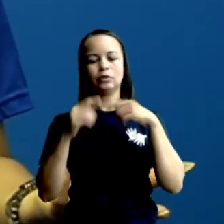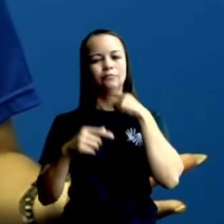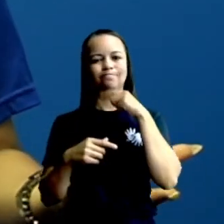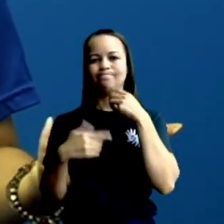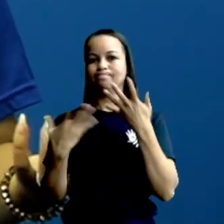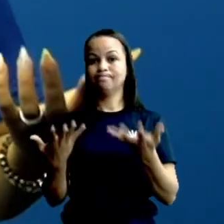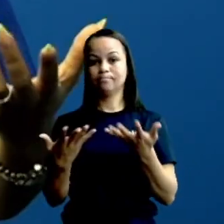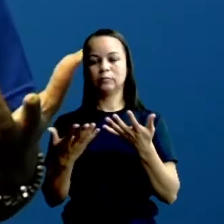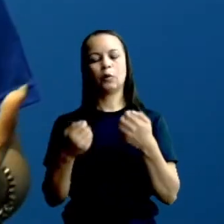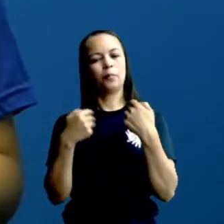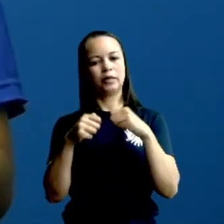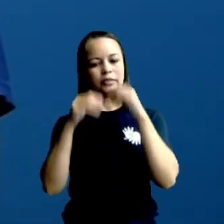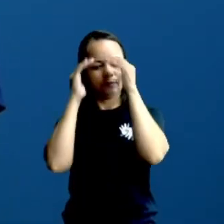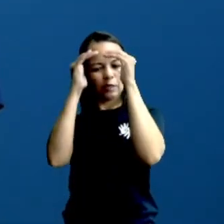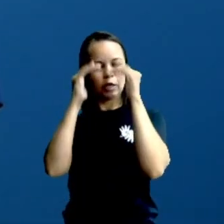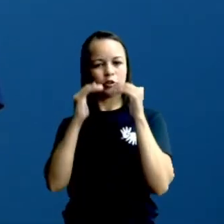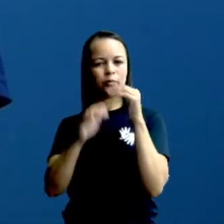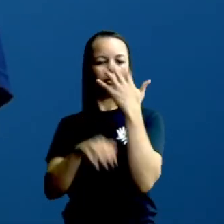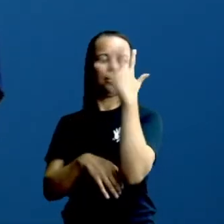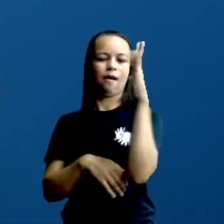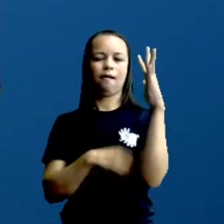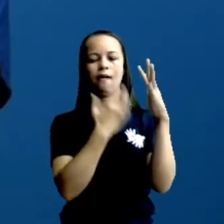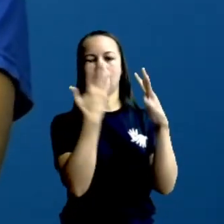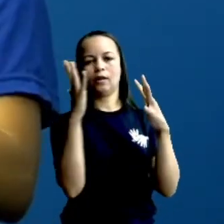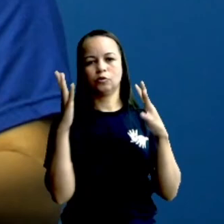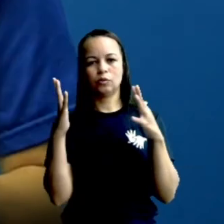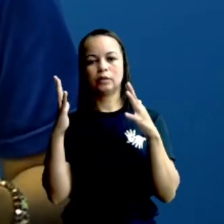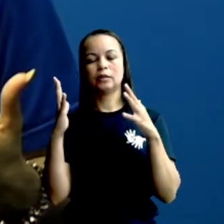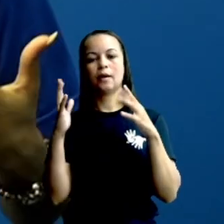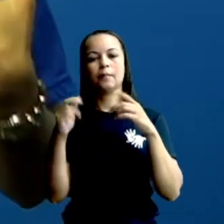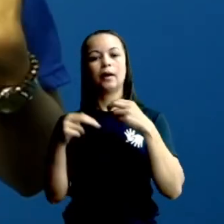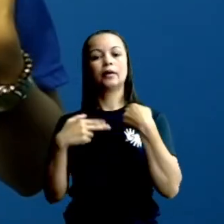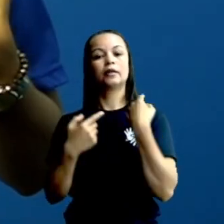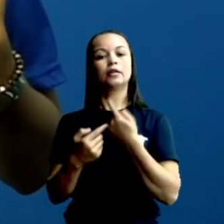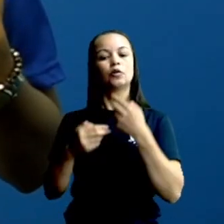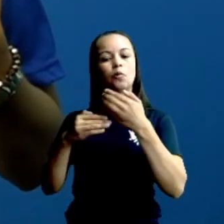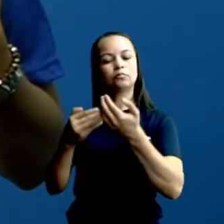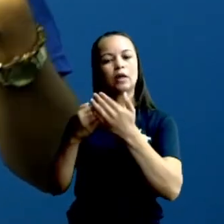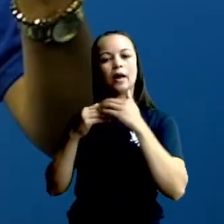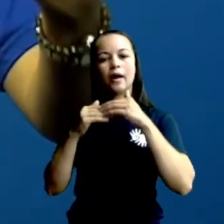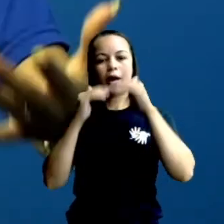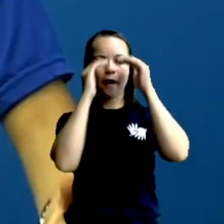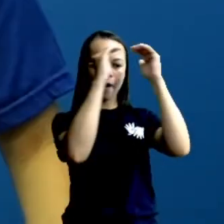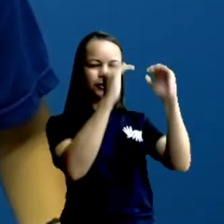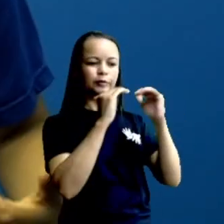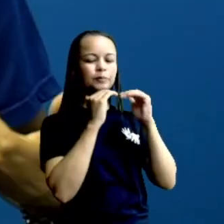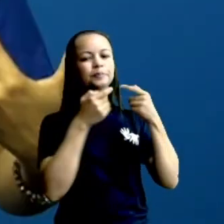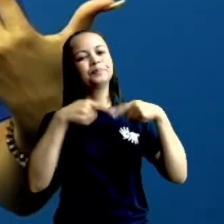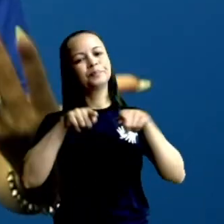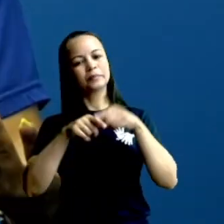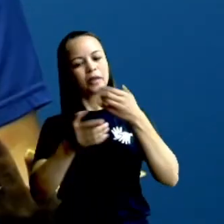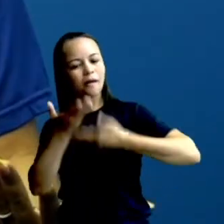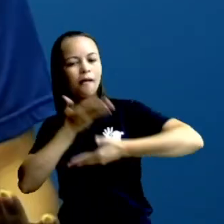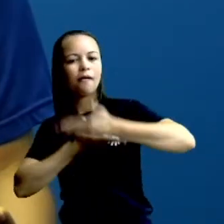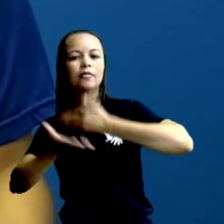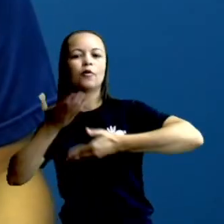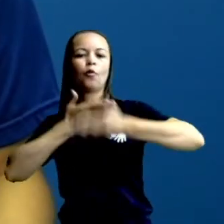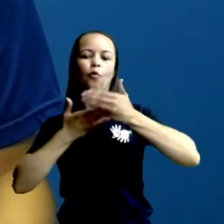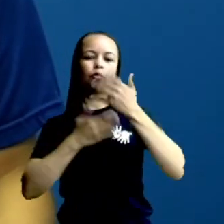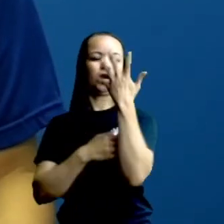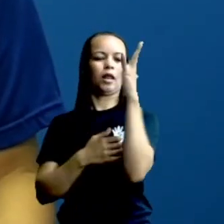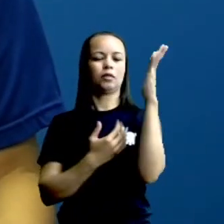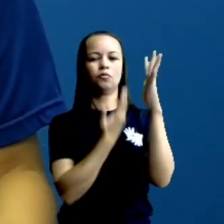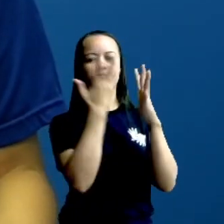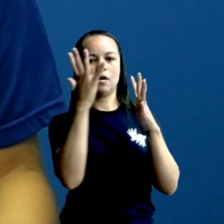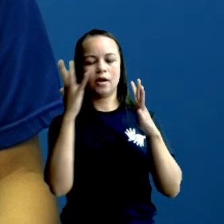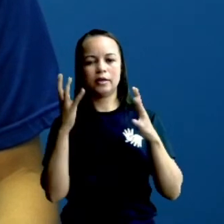Então devemos respeitar esse espaço da natureza para também ela dar esse respeito para nós, né? Dando retorno em qualidade